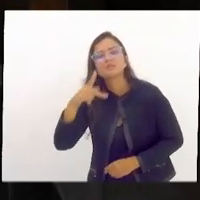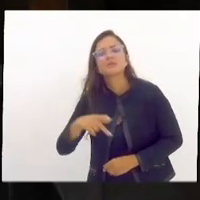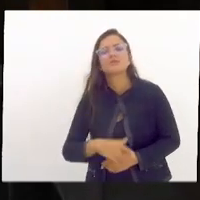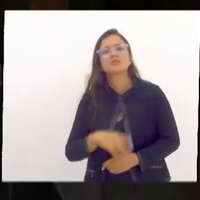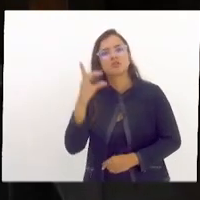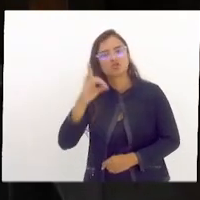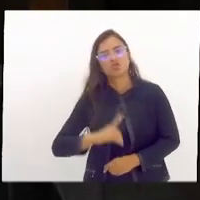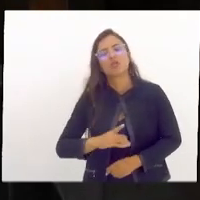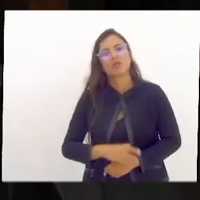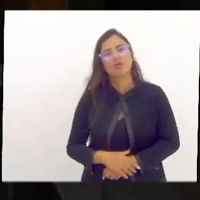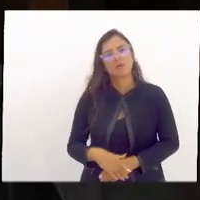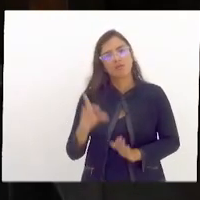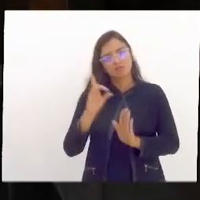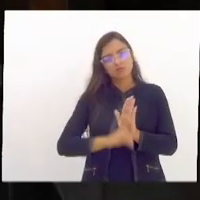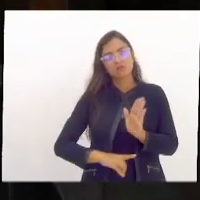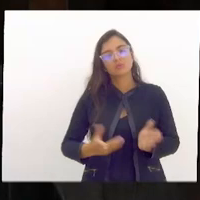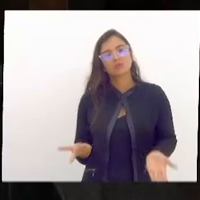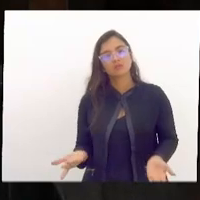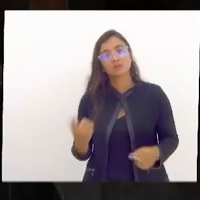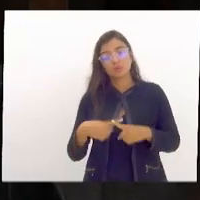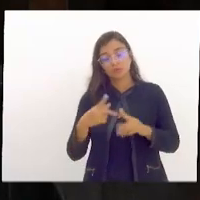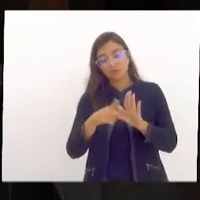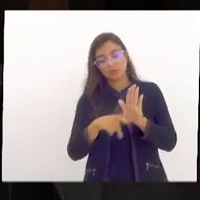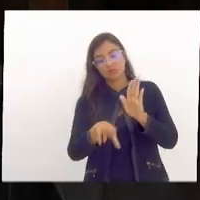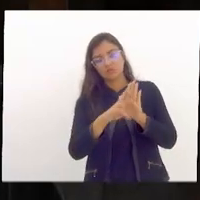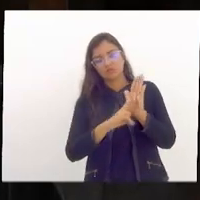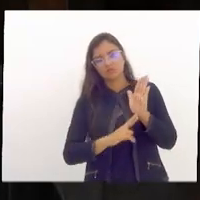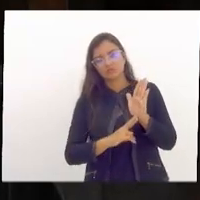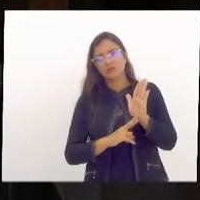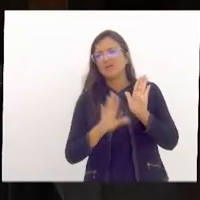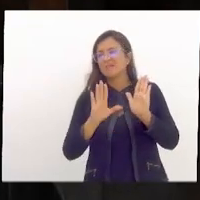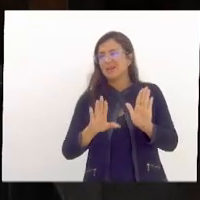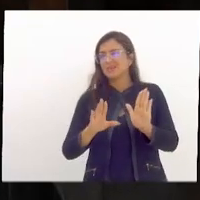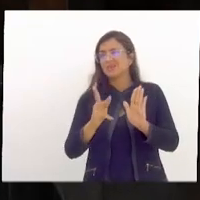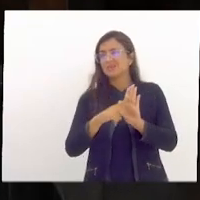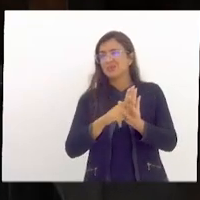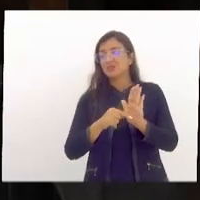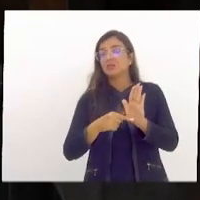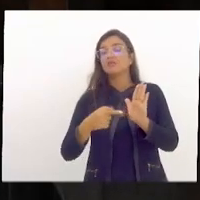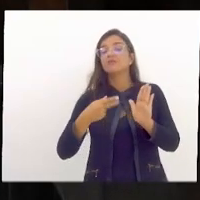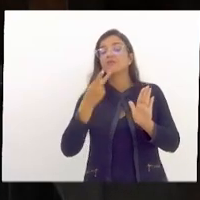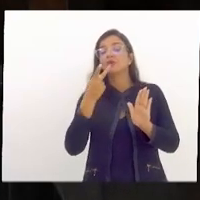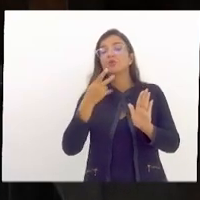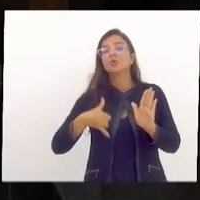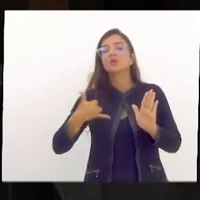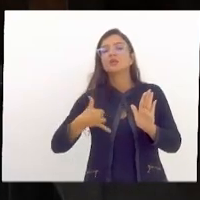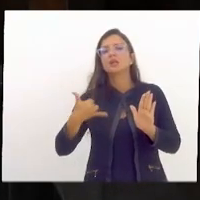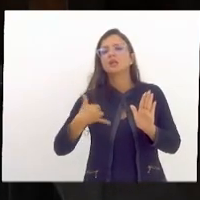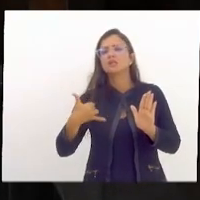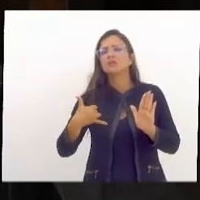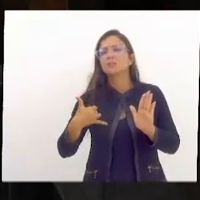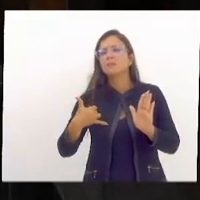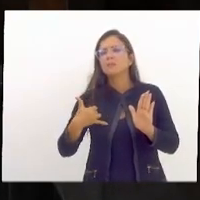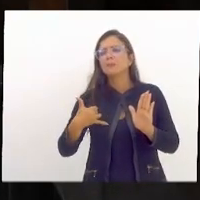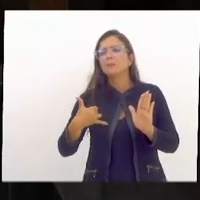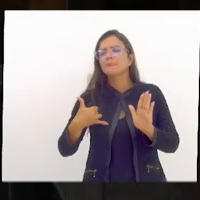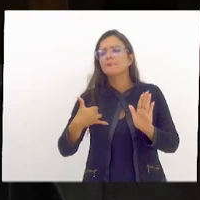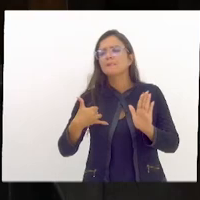com o que está nesse projeto de resolução. Só que aqui o projeto estabelece uma idade mínima. Eu esperaria completar